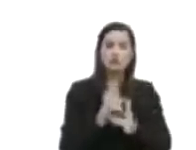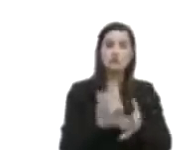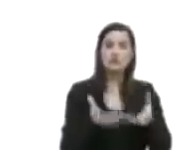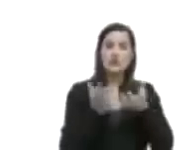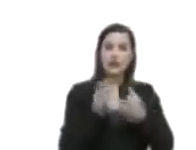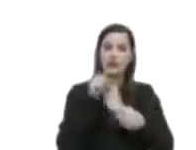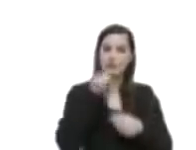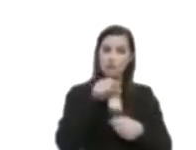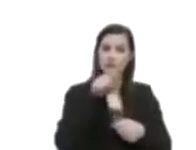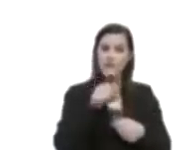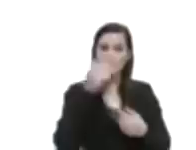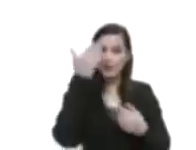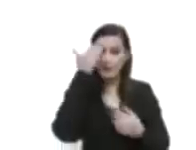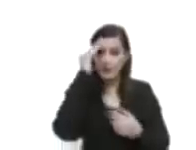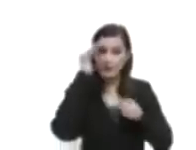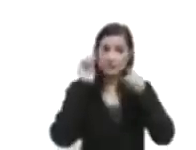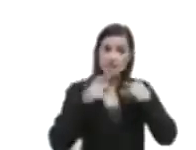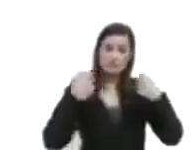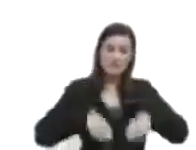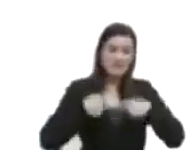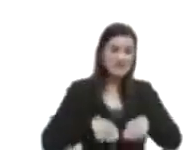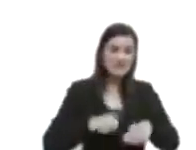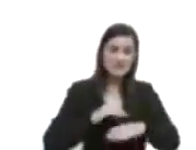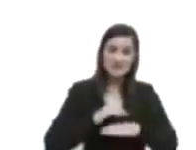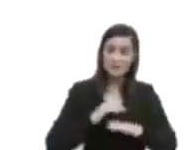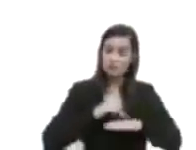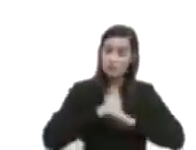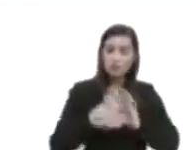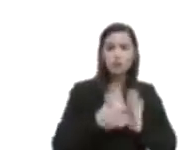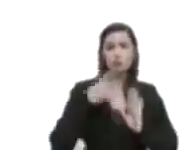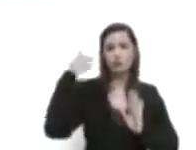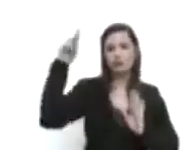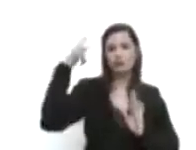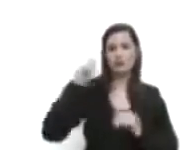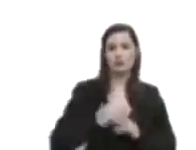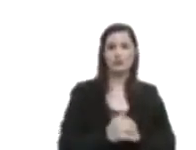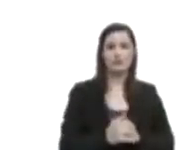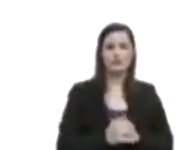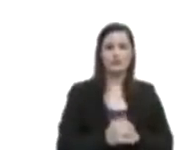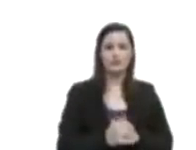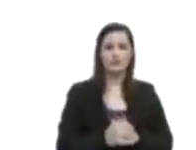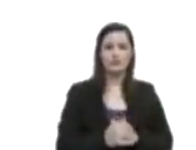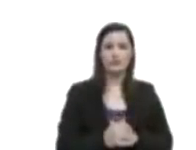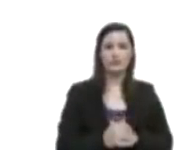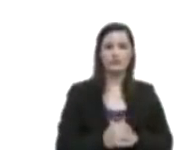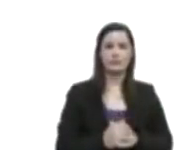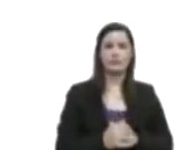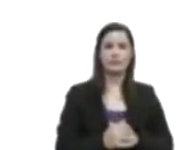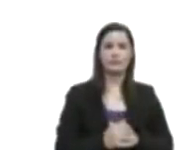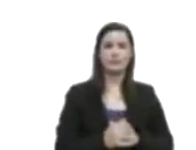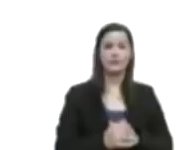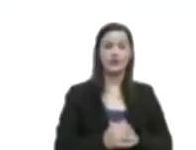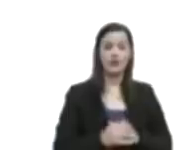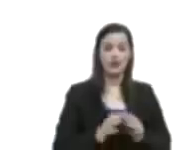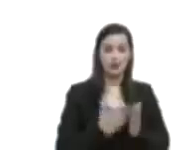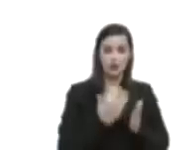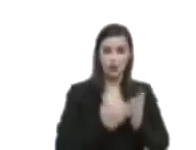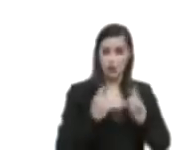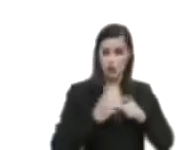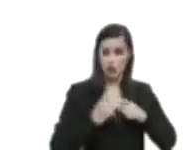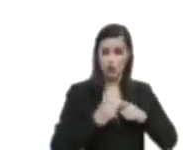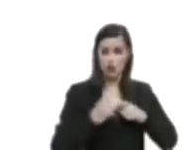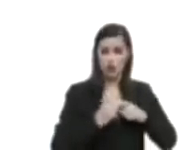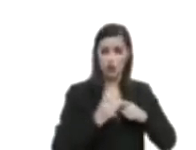Veja o exemplo do pobre de espírito na palavra de Lucas, na palavra do fariseu, do publicano, Lucas 18, 9, 14 a